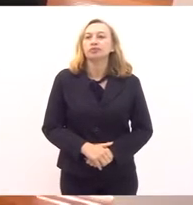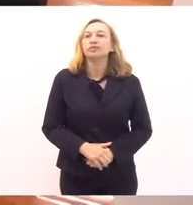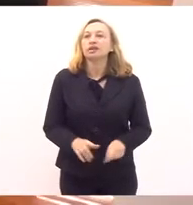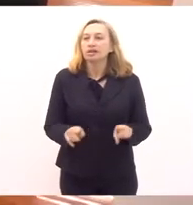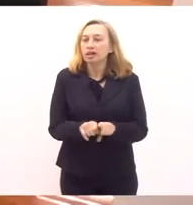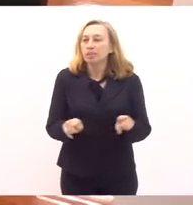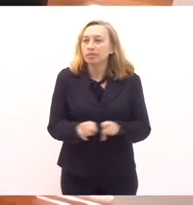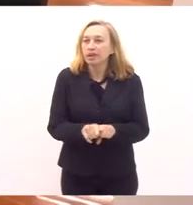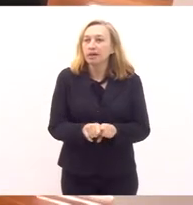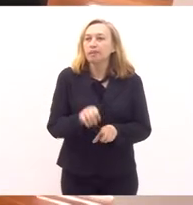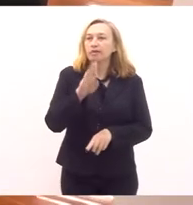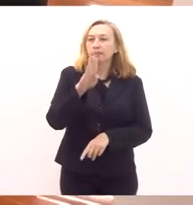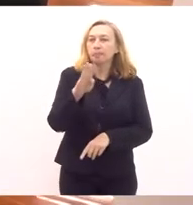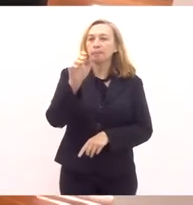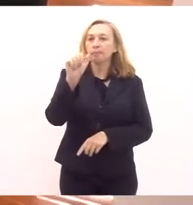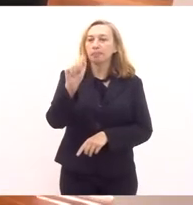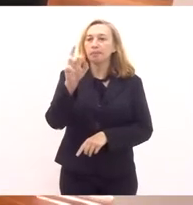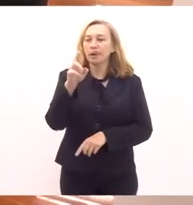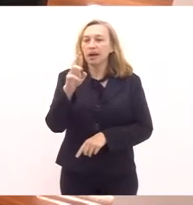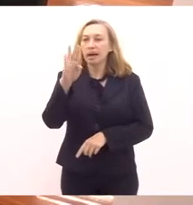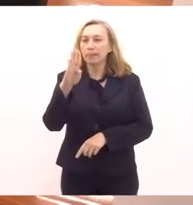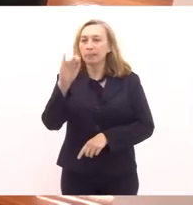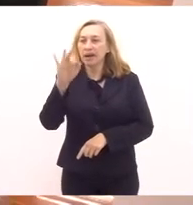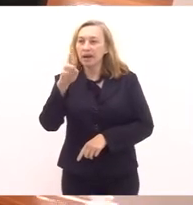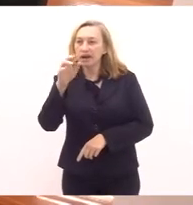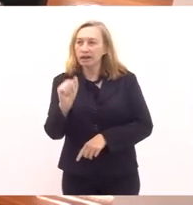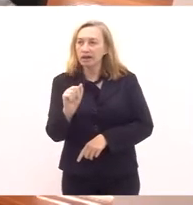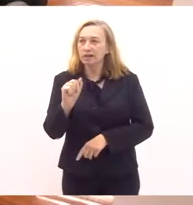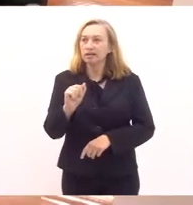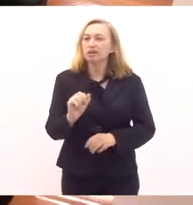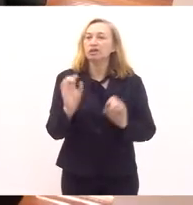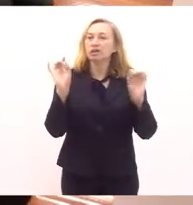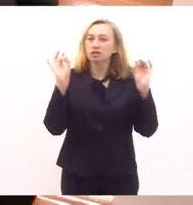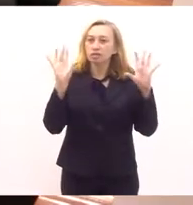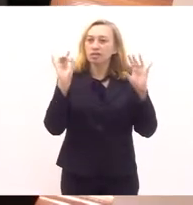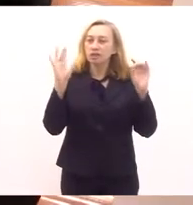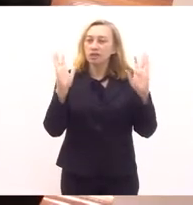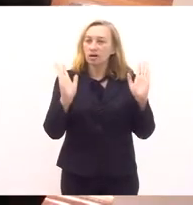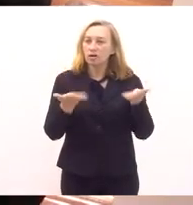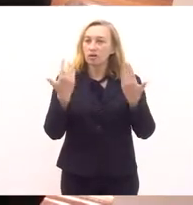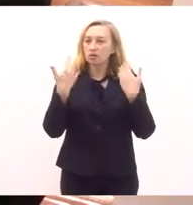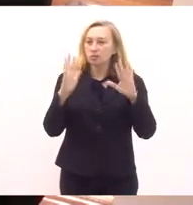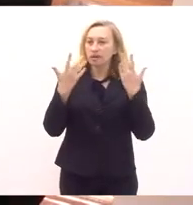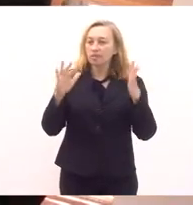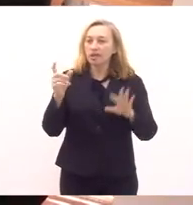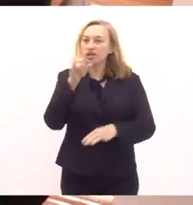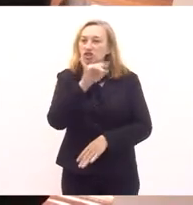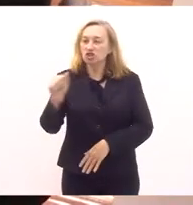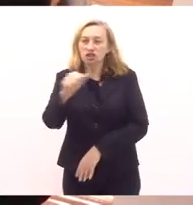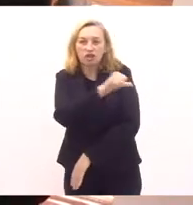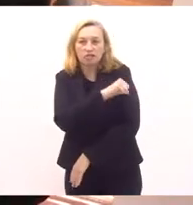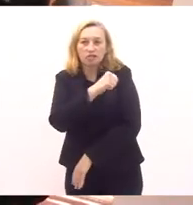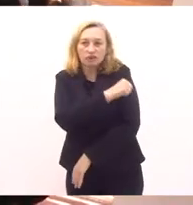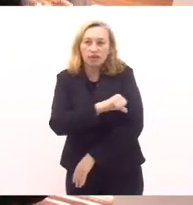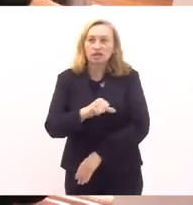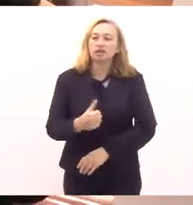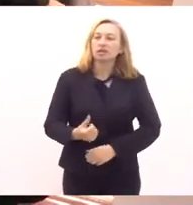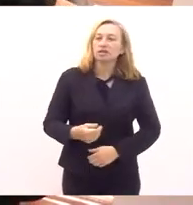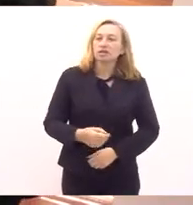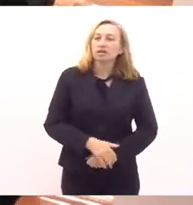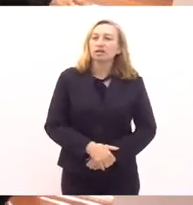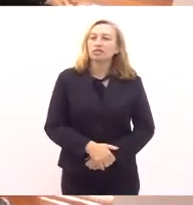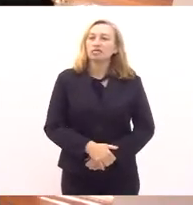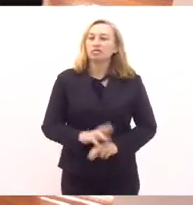também a companheira Bárbara, fazendo uma saudação especial hoje, dia da enfermeira, companheira guerrida,